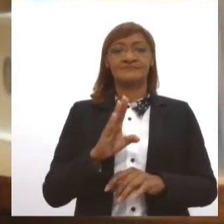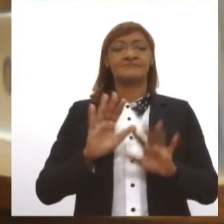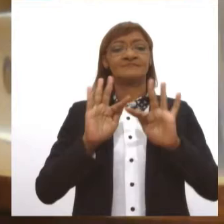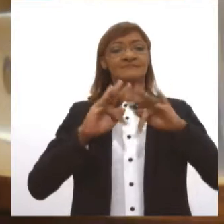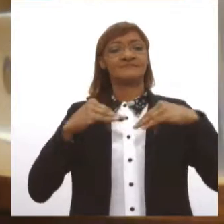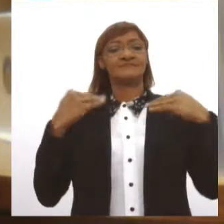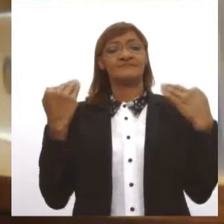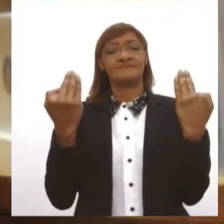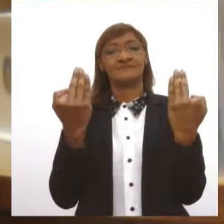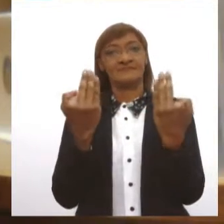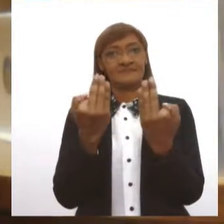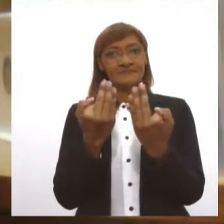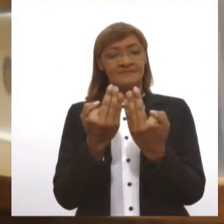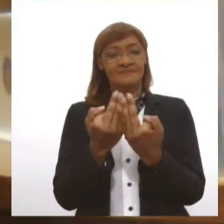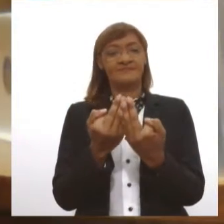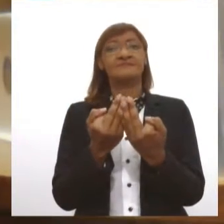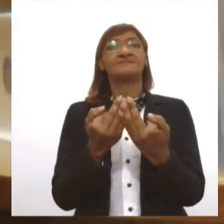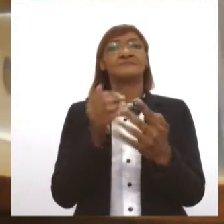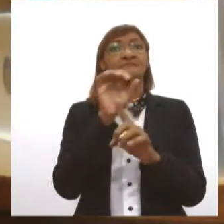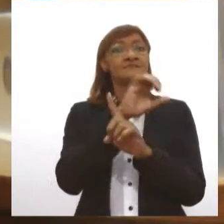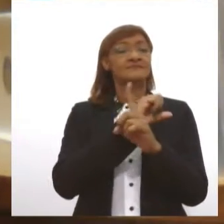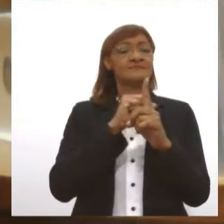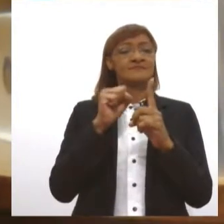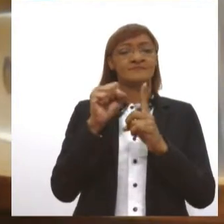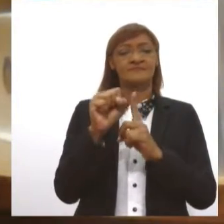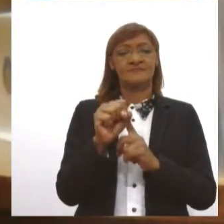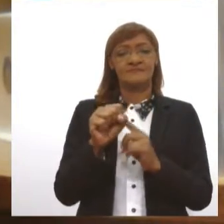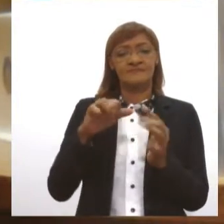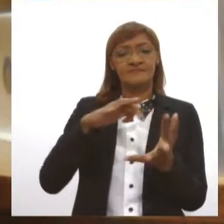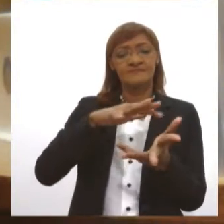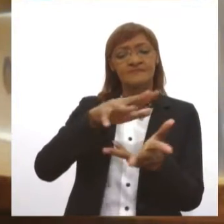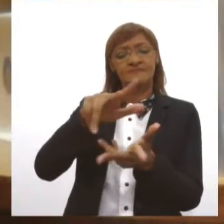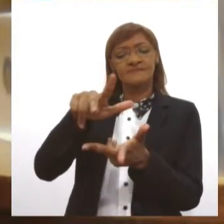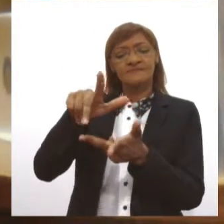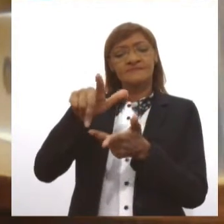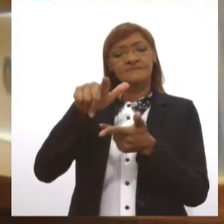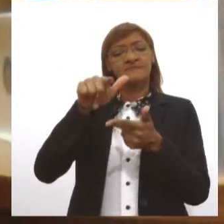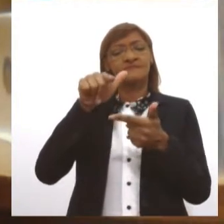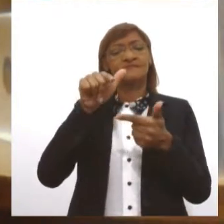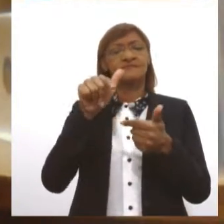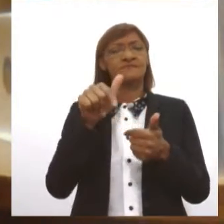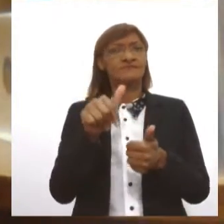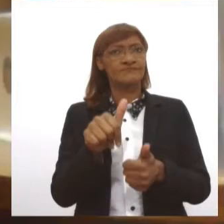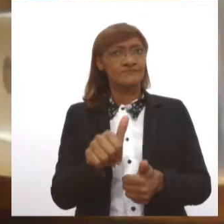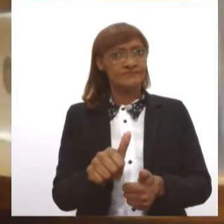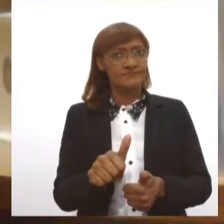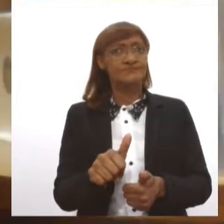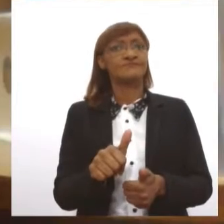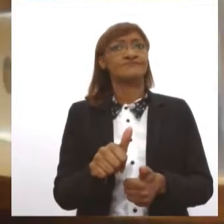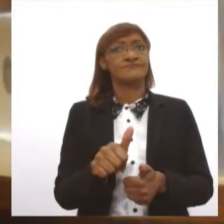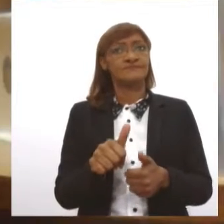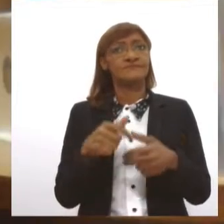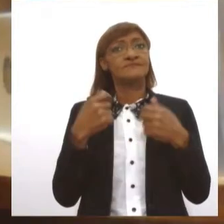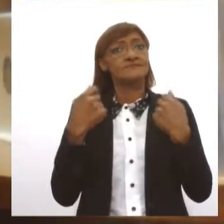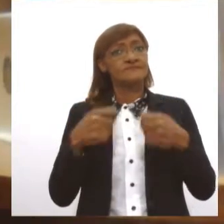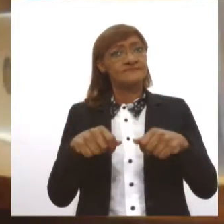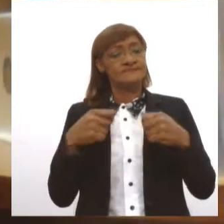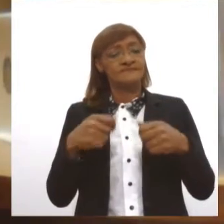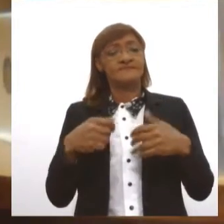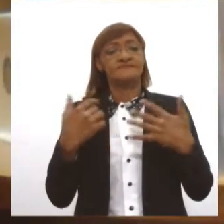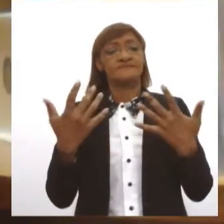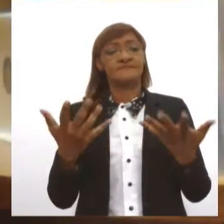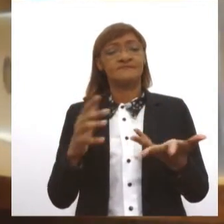a sociedade, o mundo inteiro, passou por esses medos, essa vulnerabilidade,